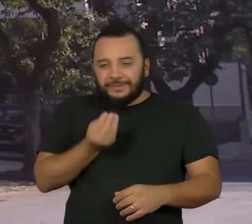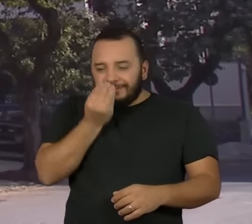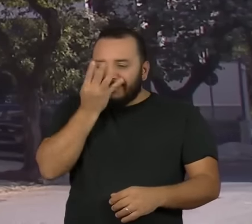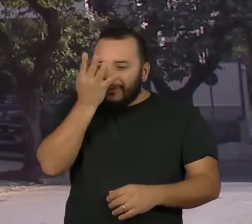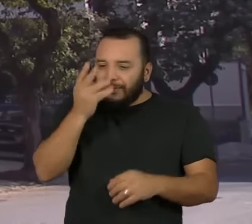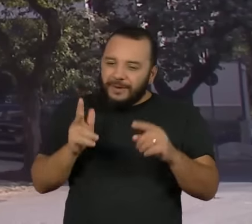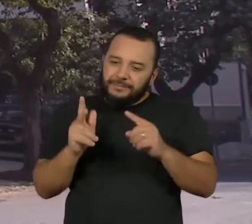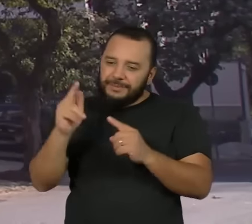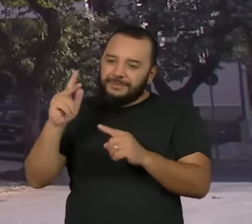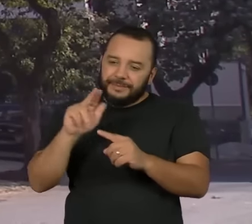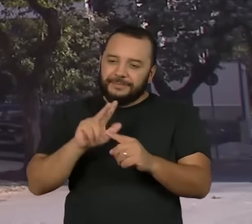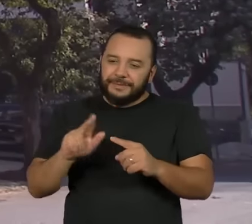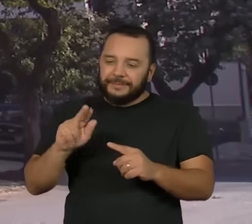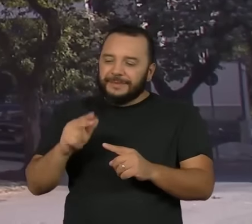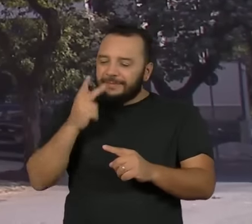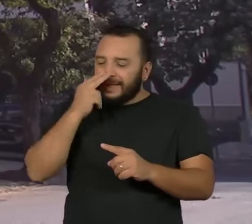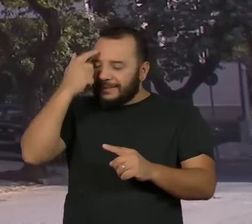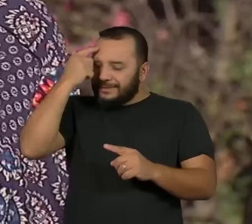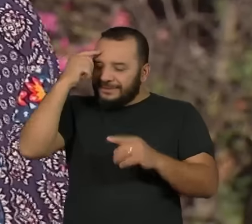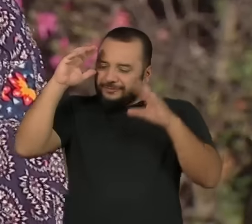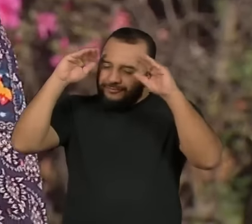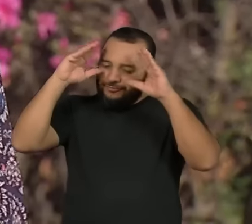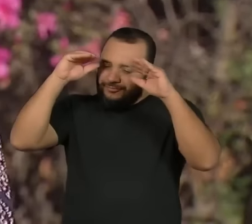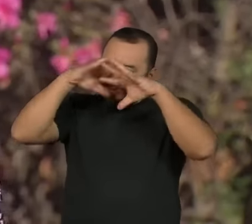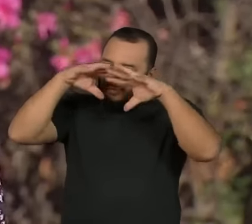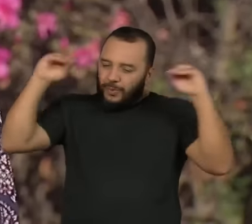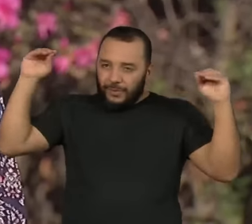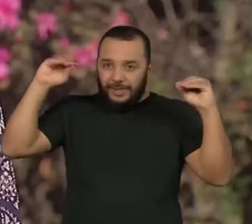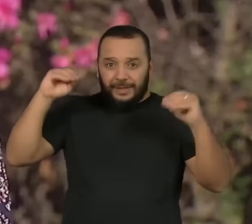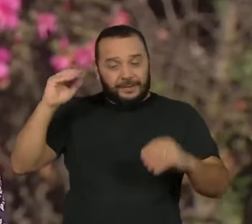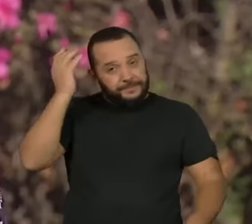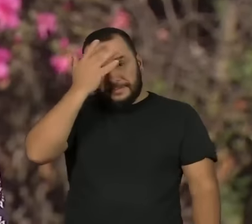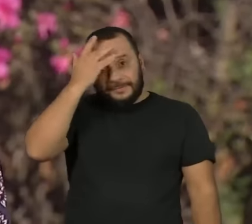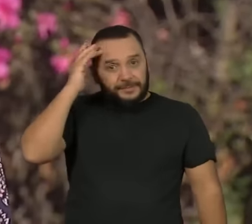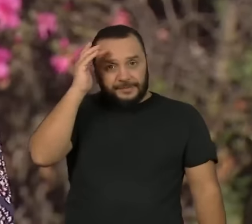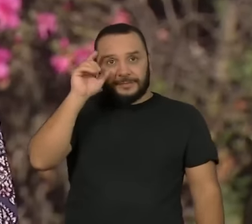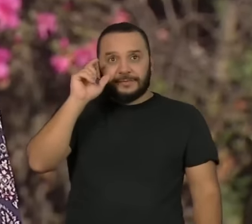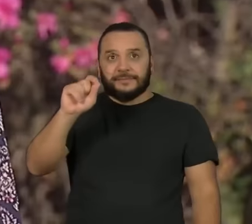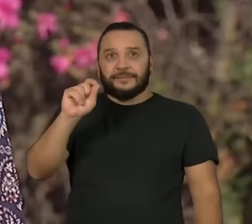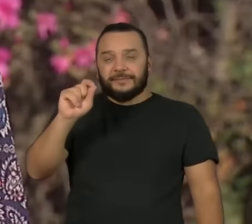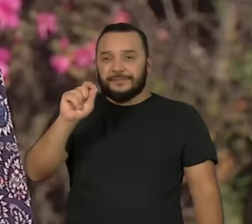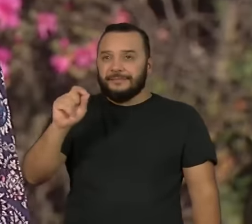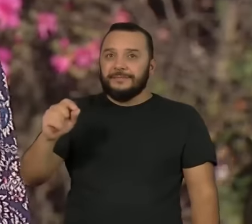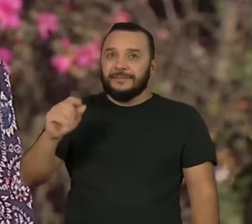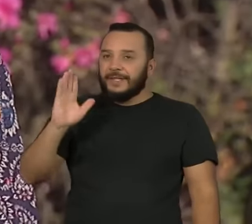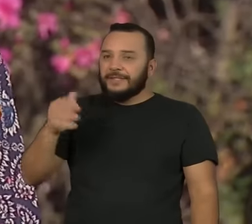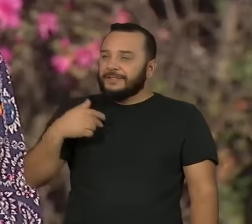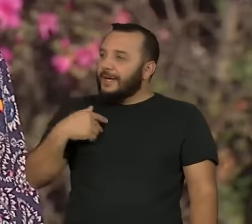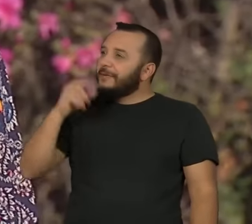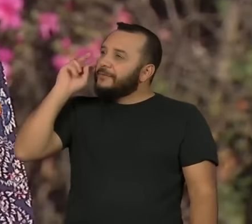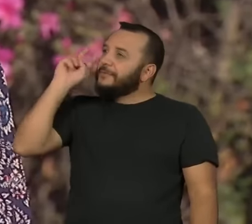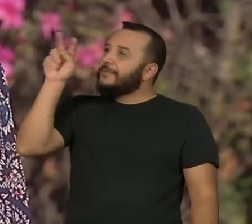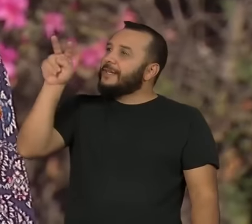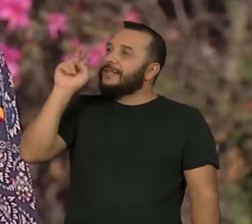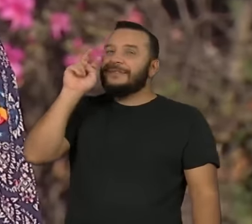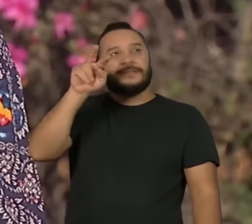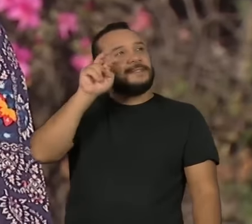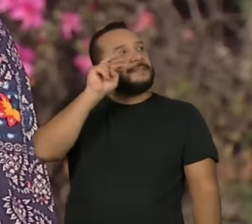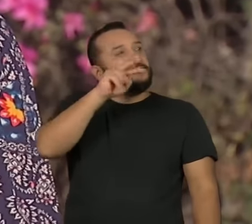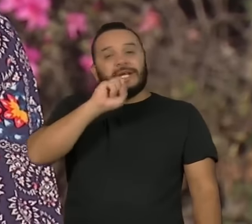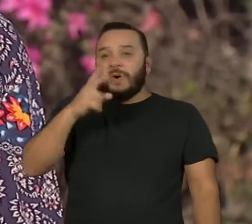das plantas, o quanto naquele momento em que a pessoa está mexendo com a planta, está olhando para a